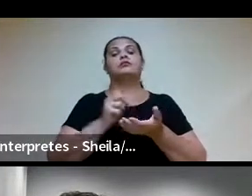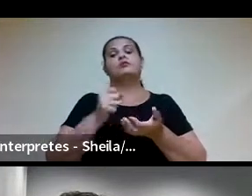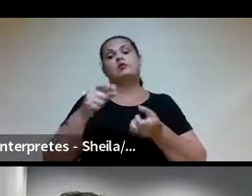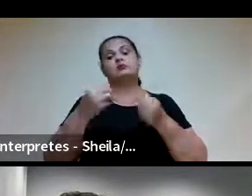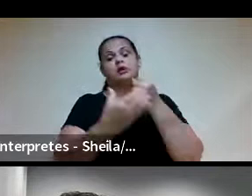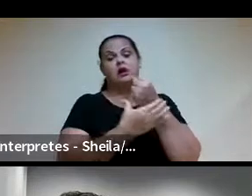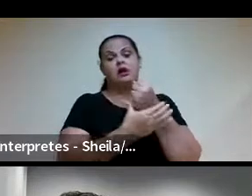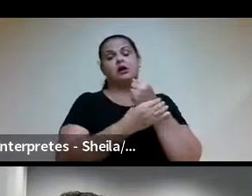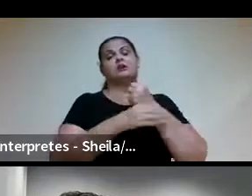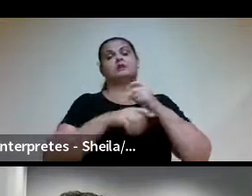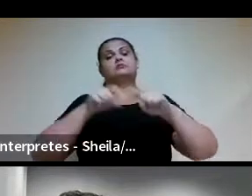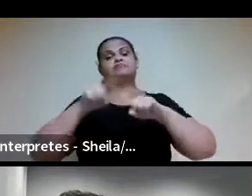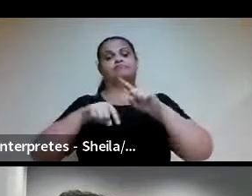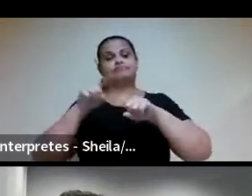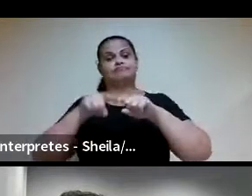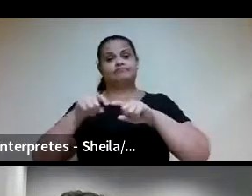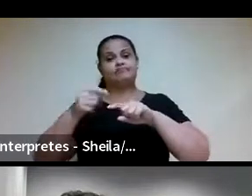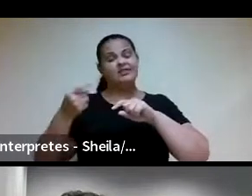a